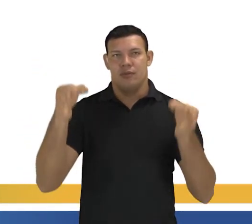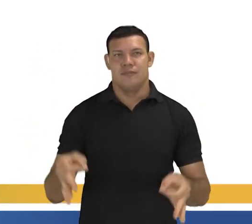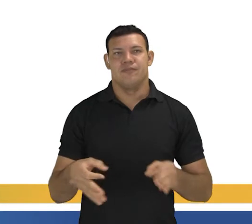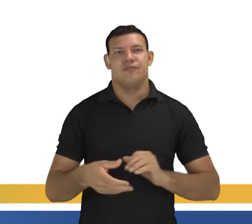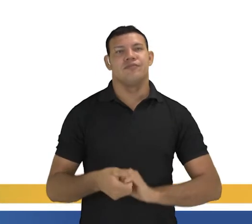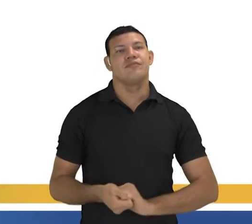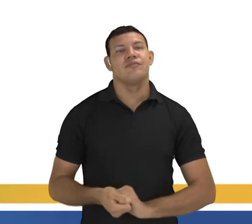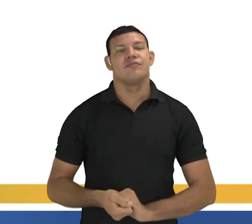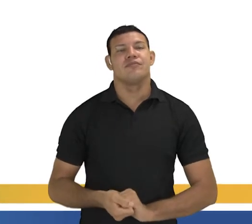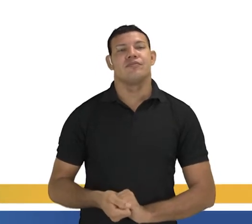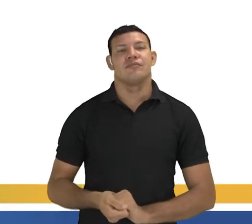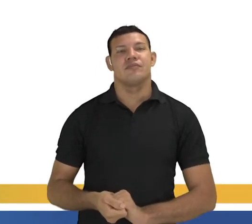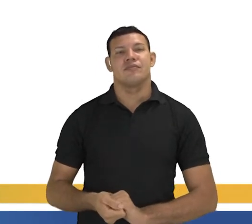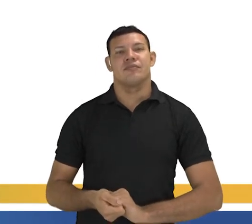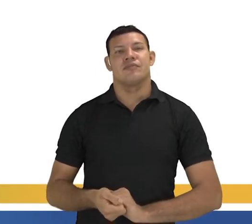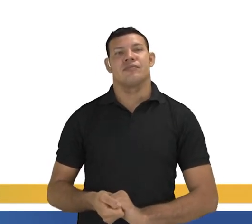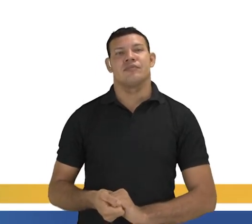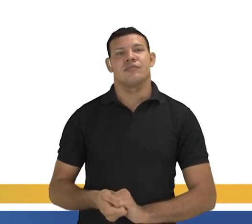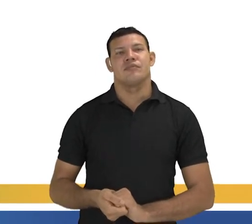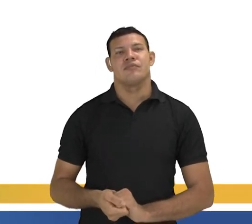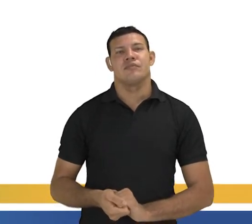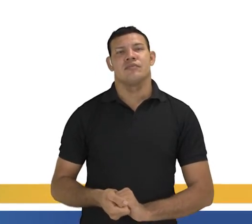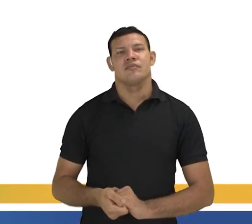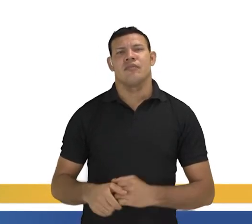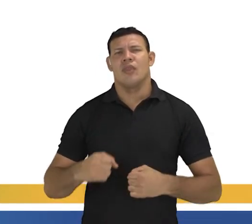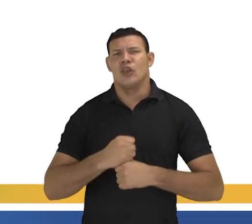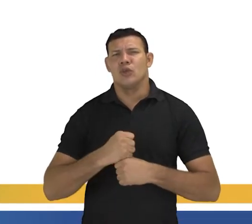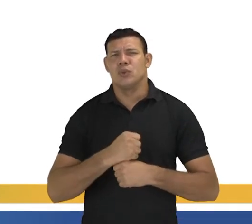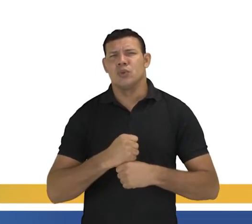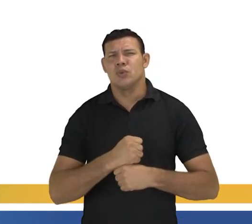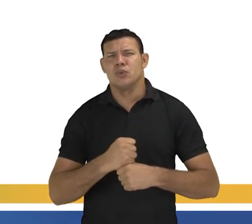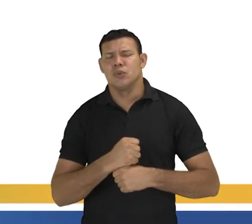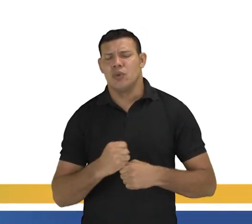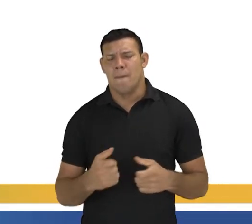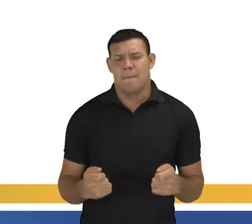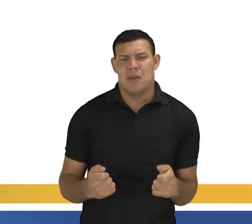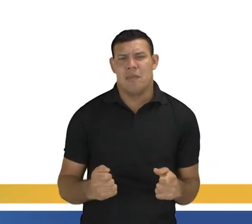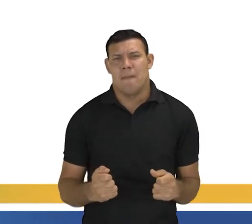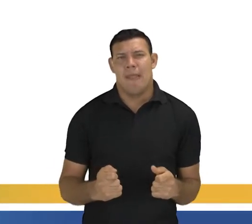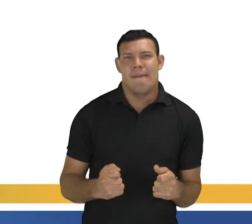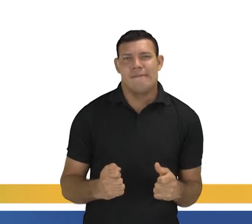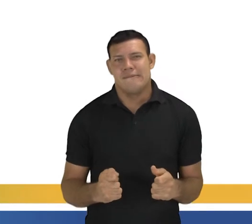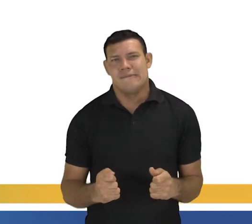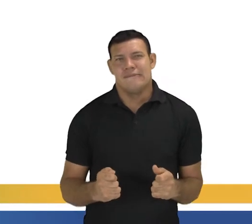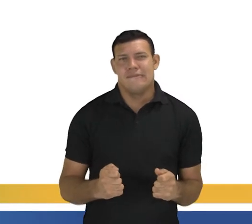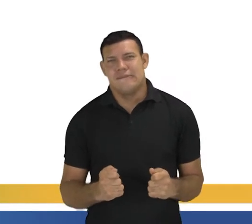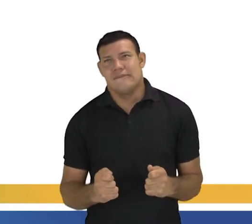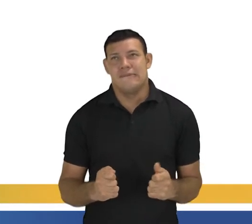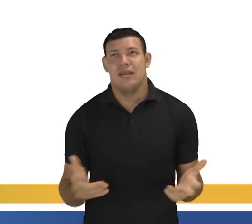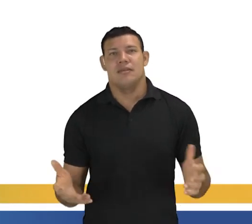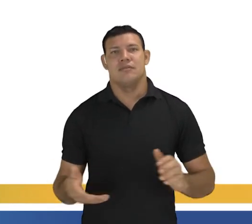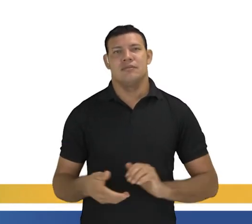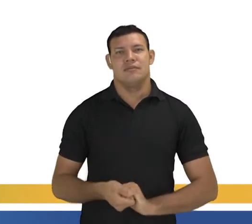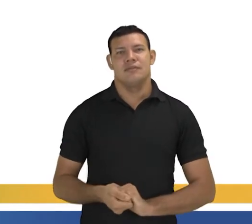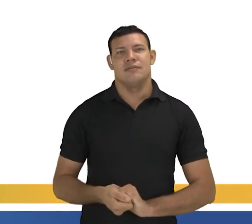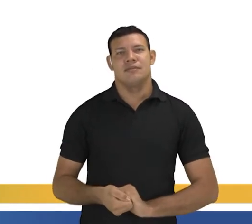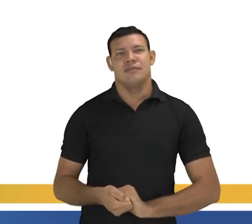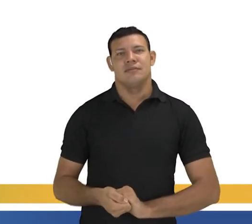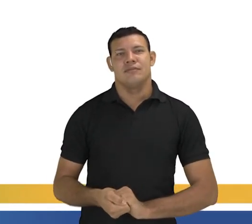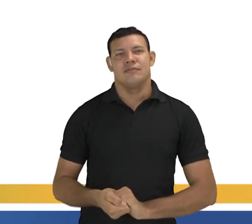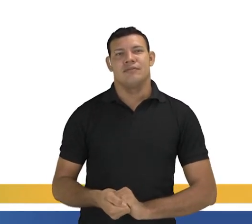long has he been playing games? Há quanto tempo ele está jogando videogame ou jogando jogos? Fica um pouco estranho em